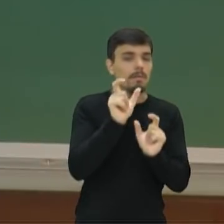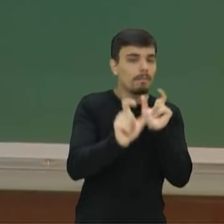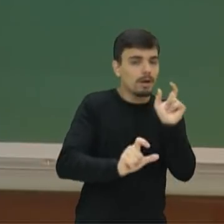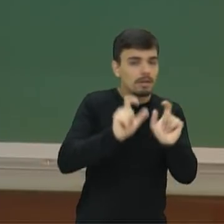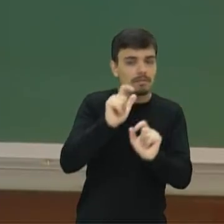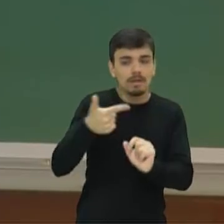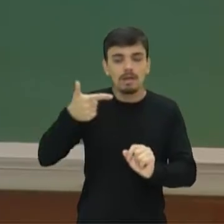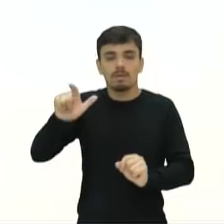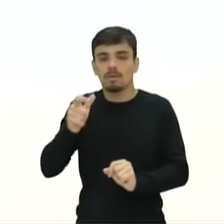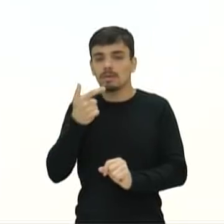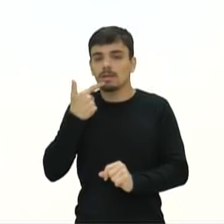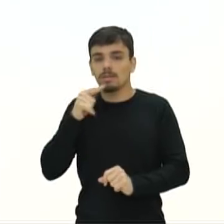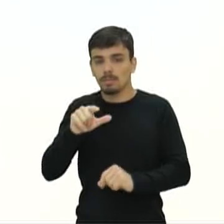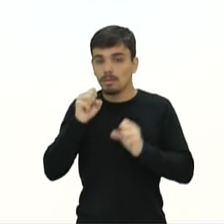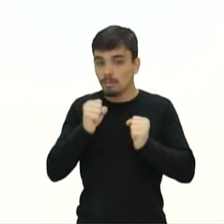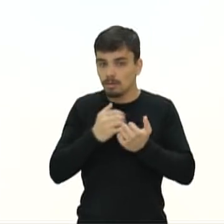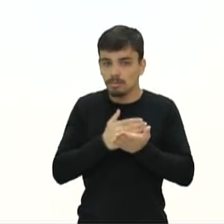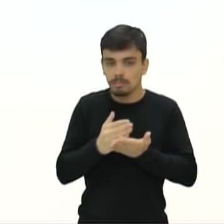em outra língua. Vamos lá?